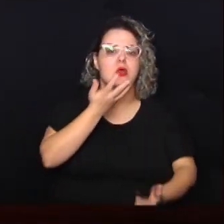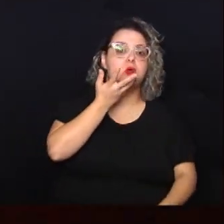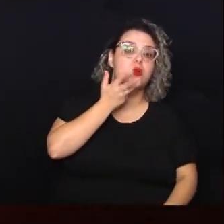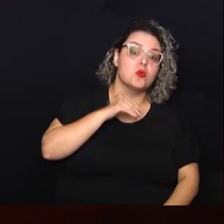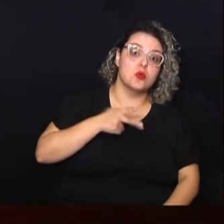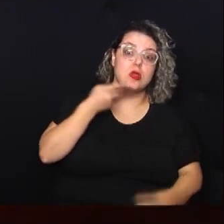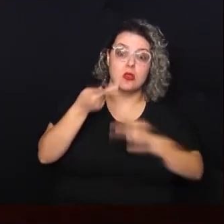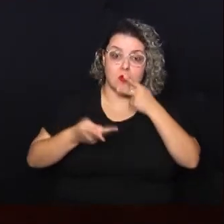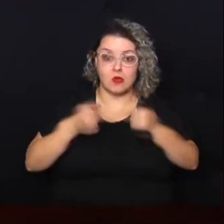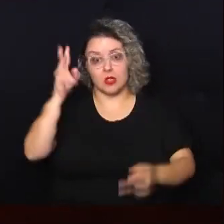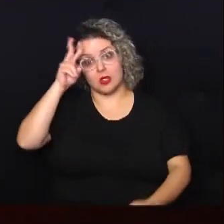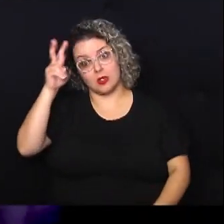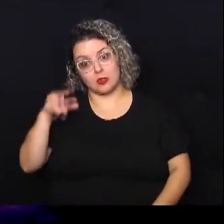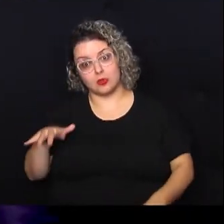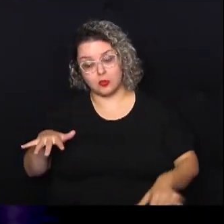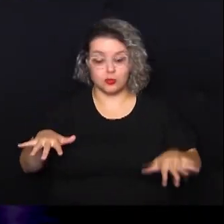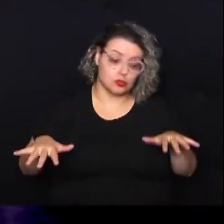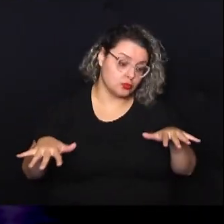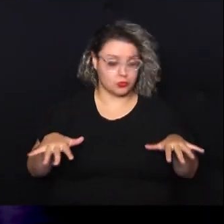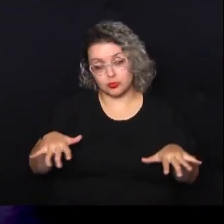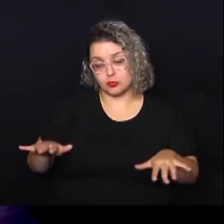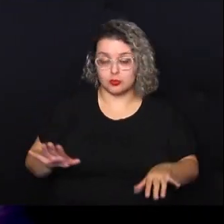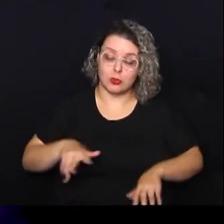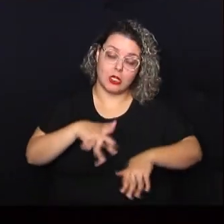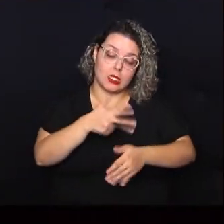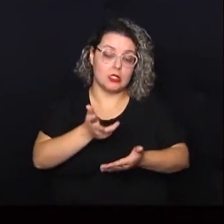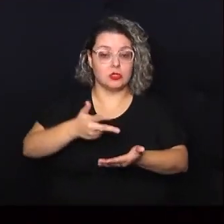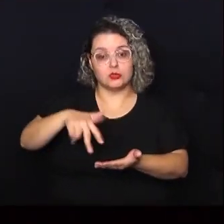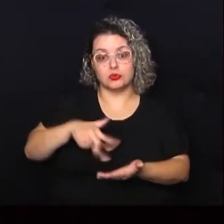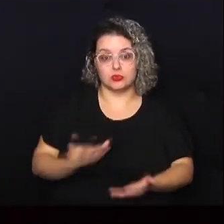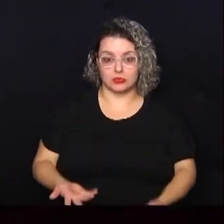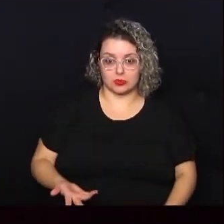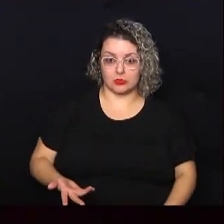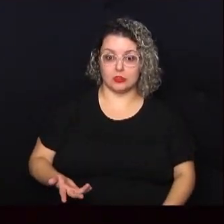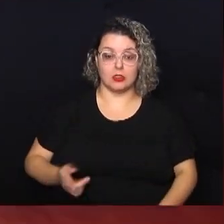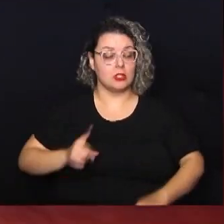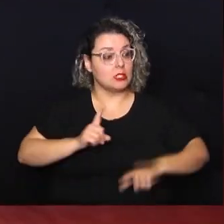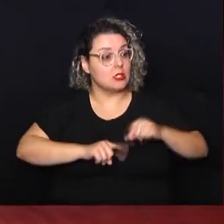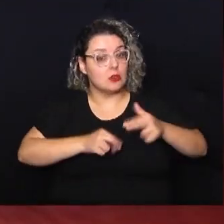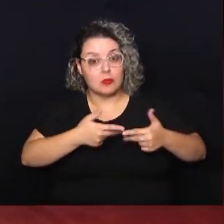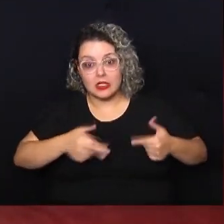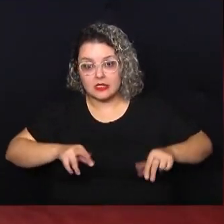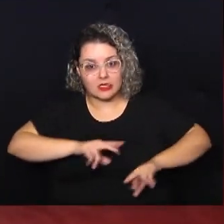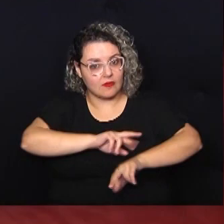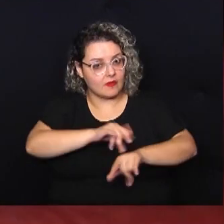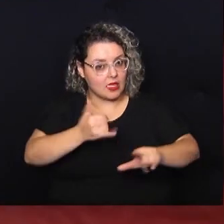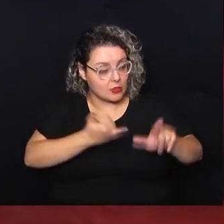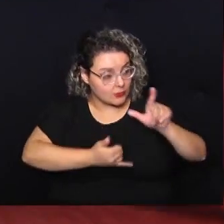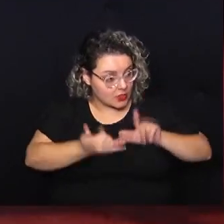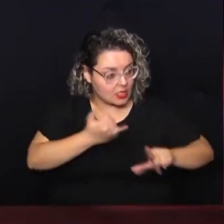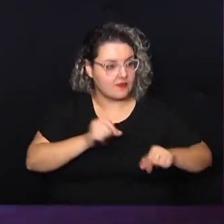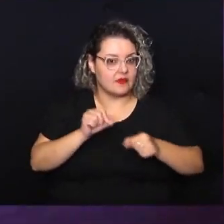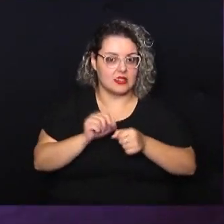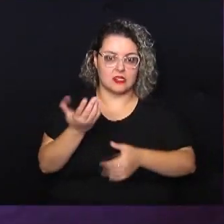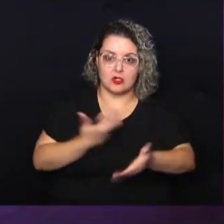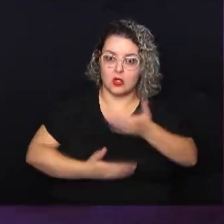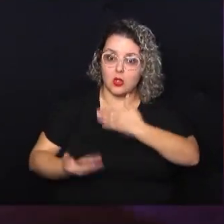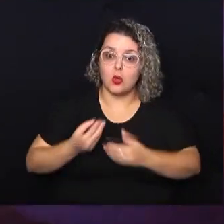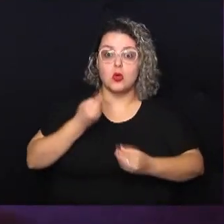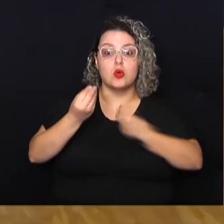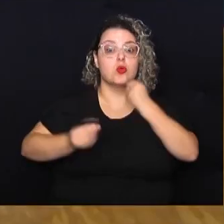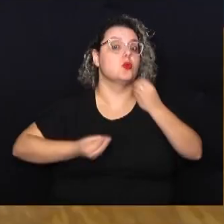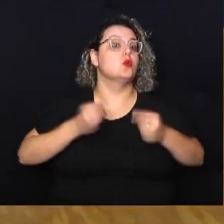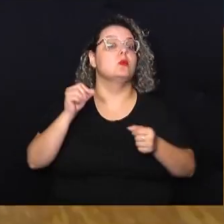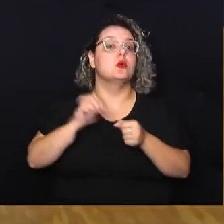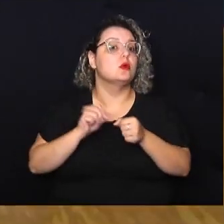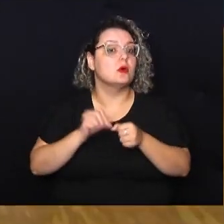histórias através dos movimentos na coreografia. Vocês usam muitos materiais lúdicos para poder fazer essa interação. Como que foi feita